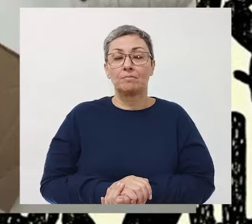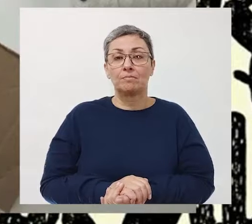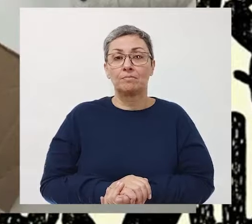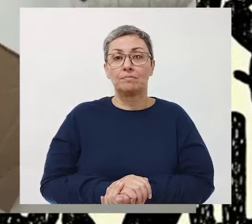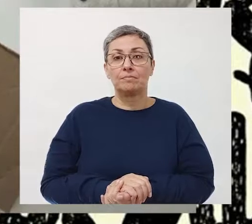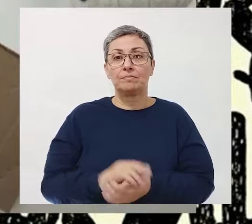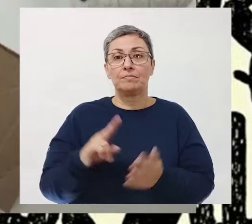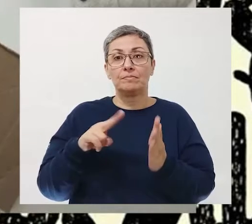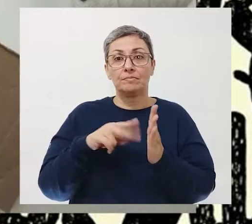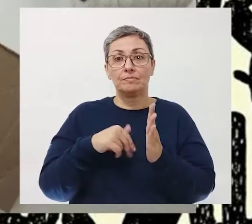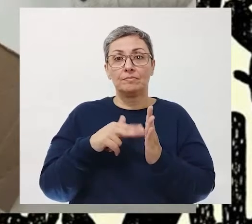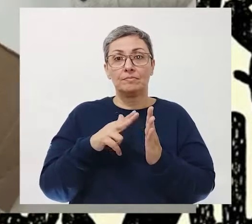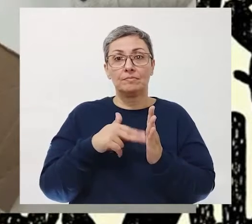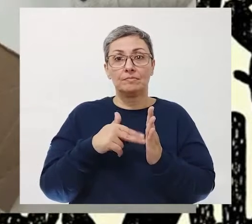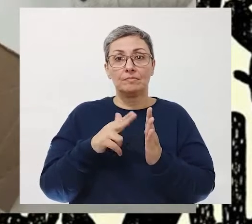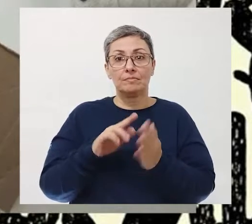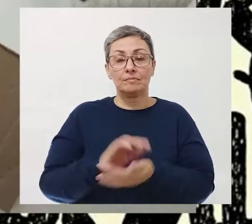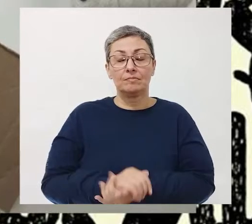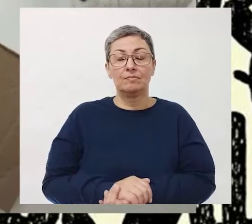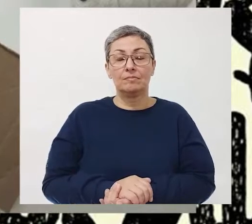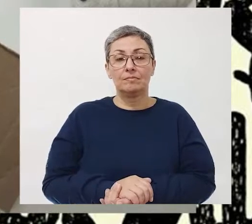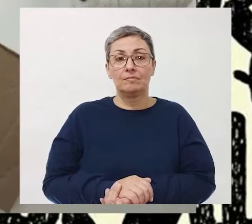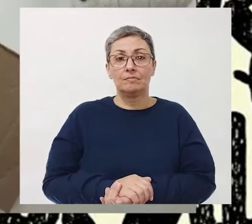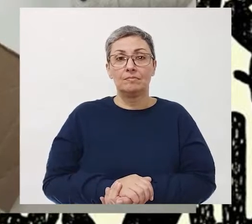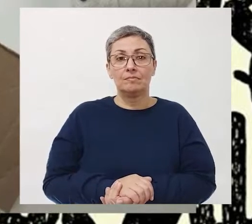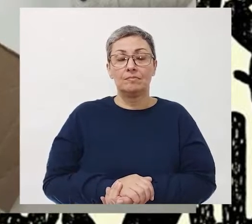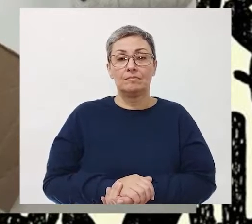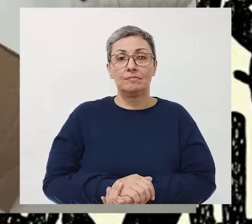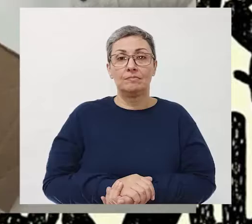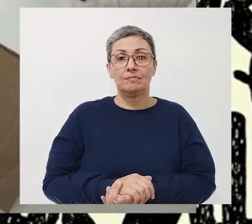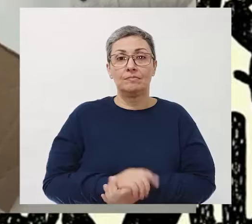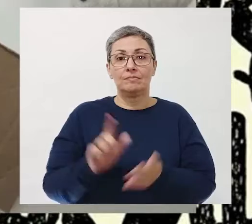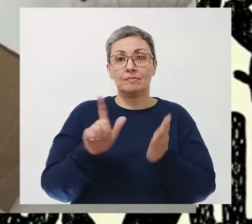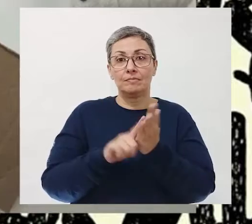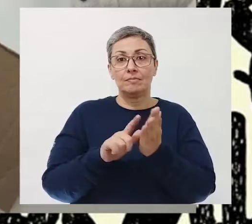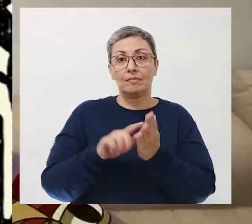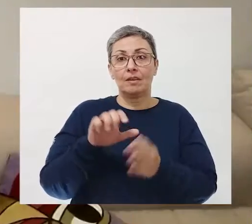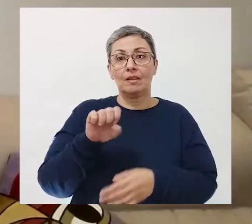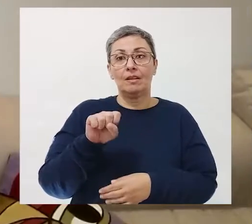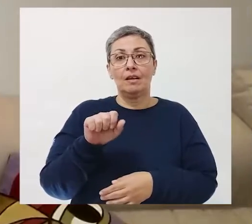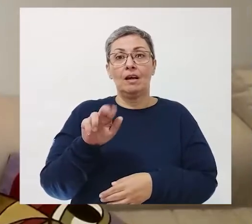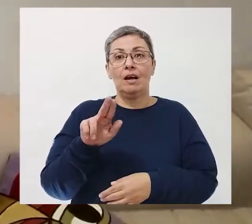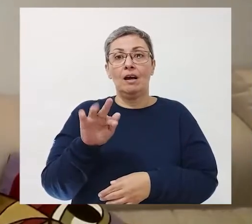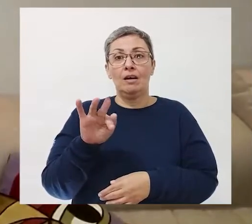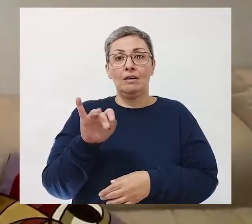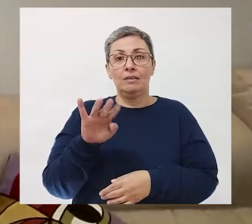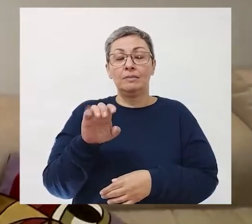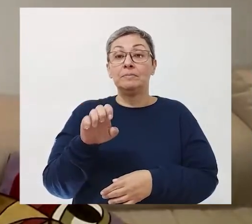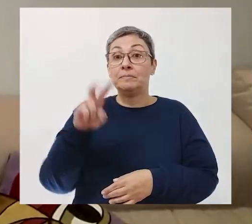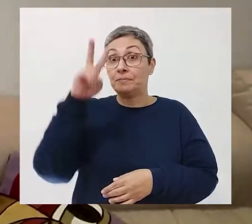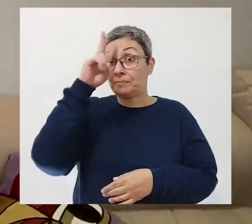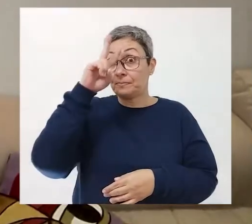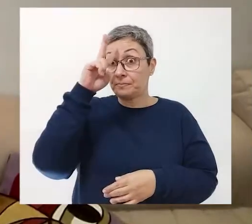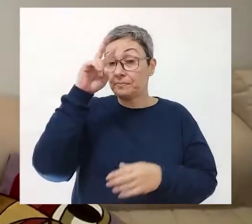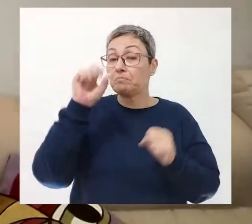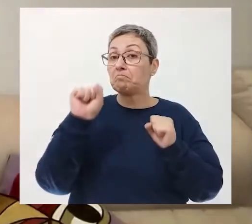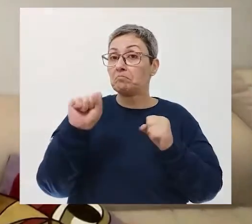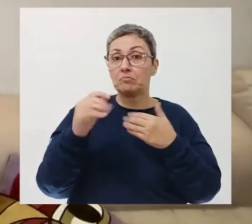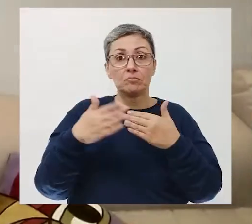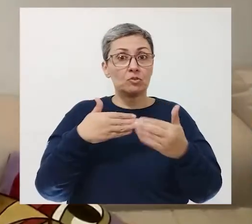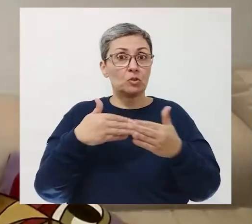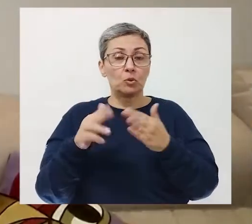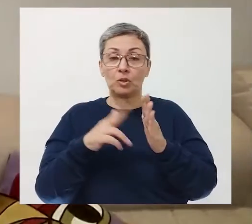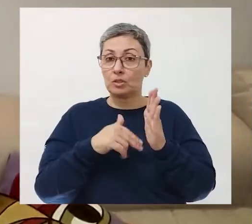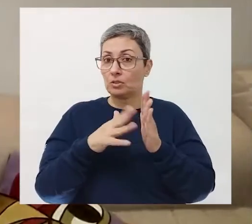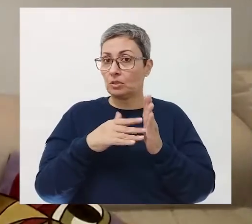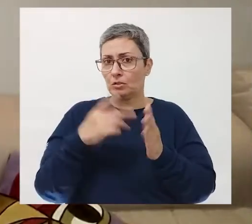pincel e uma folha sulfite. Lembrando que pode ser qualquer tinta que